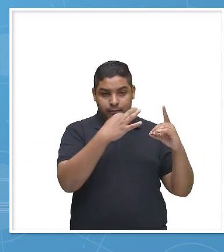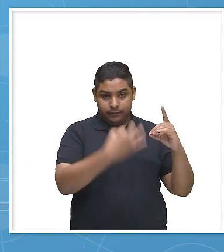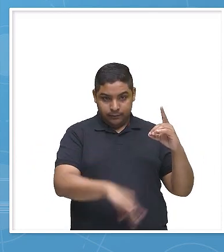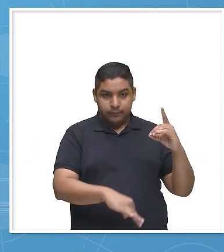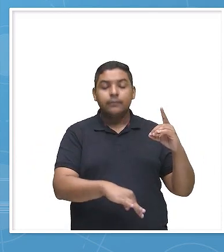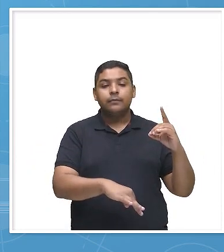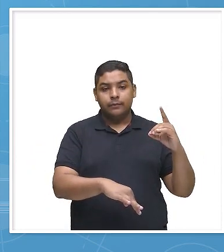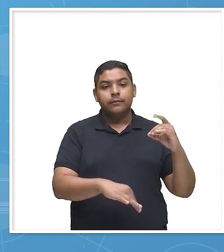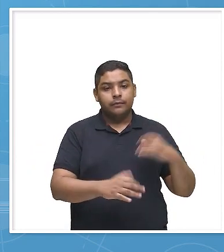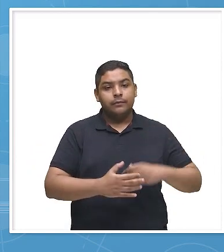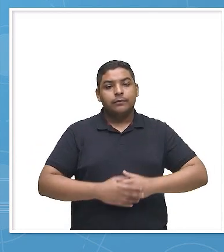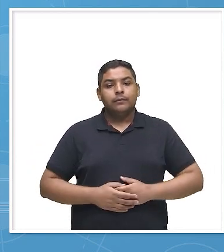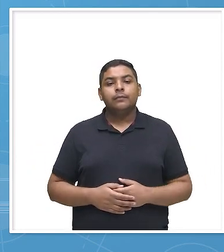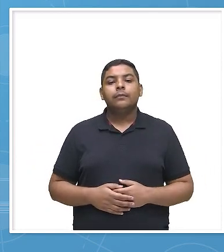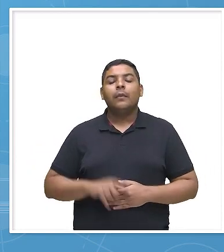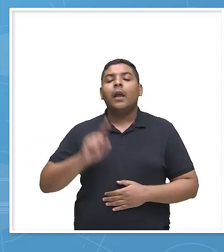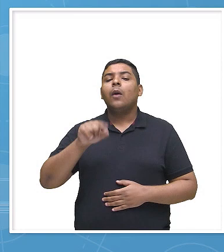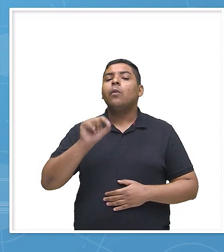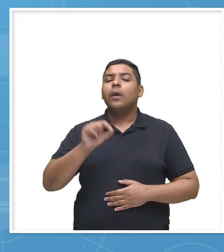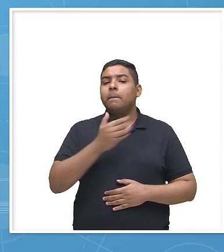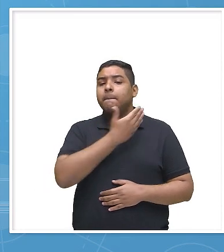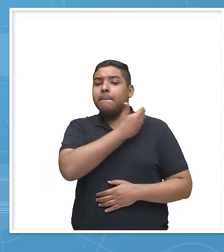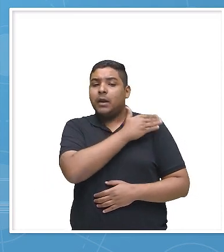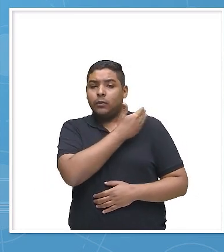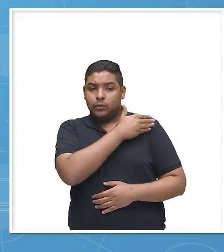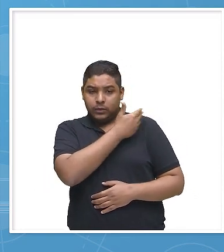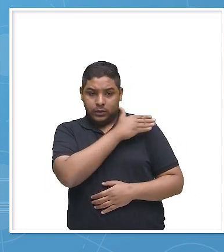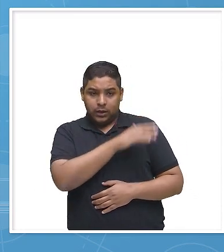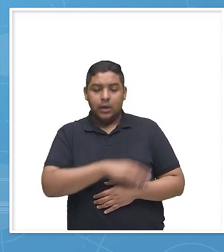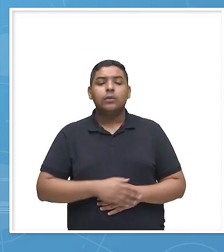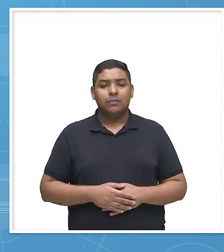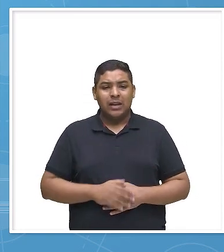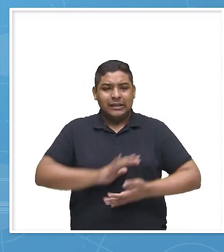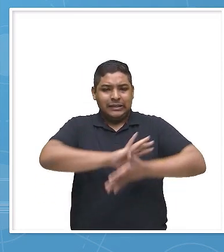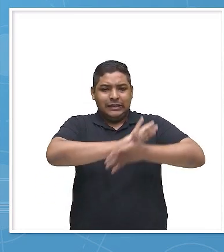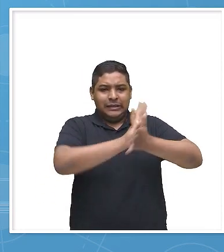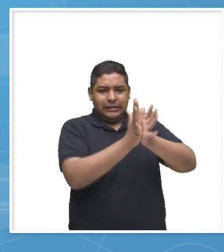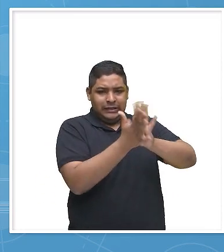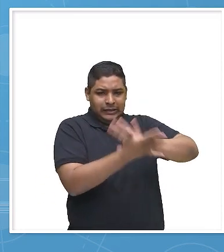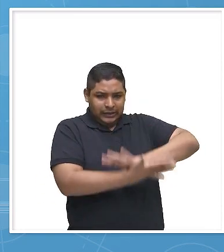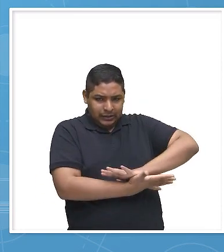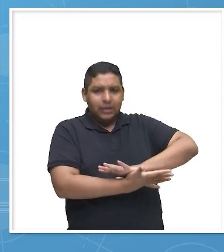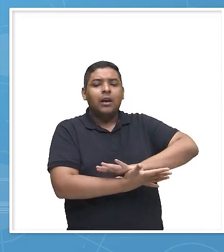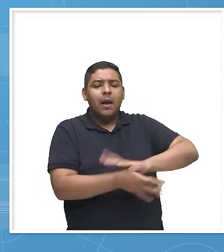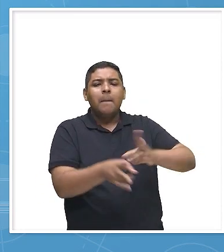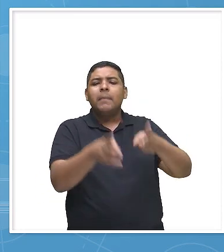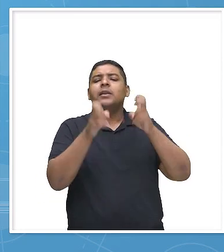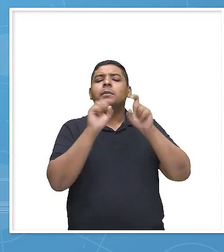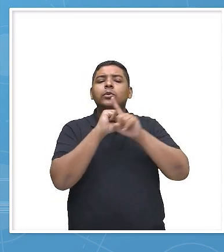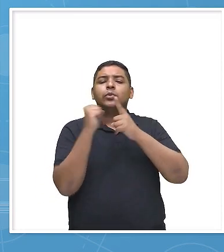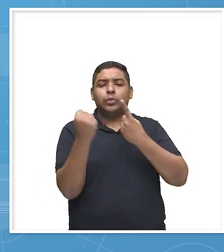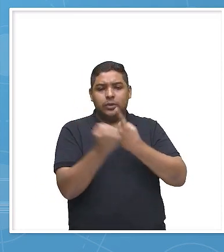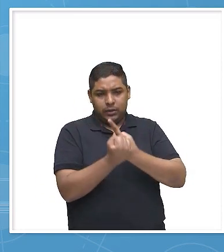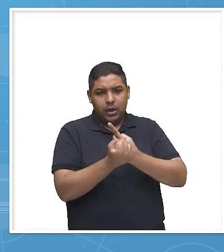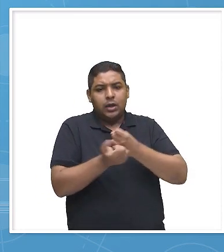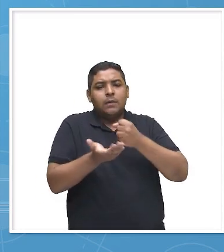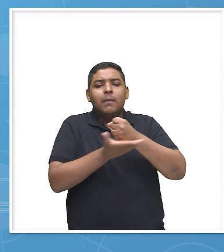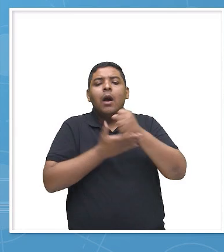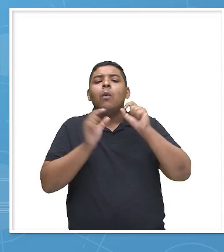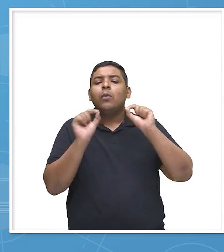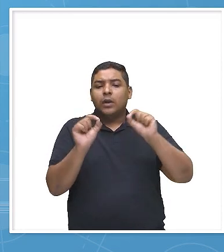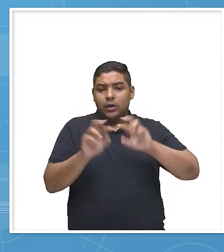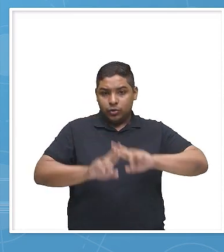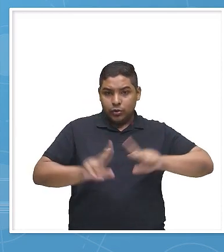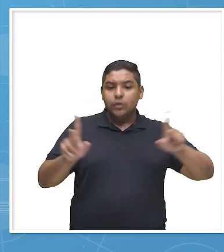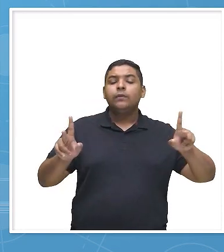Racismo consiste em preconceito e na discriminação com base em percepções sociais baseadas